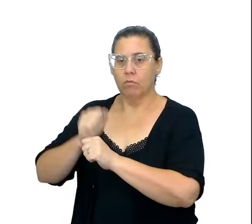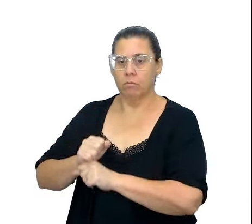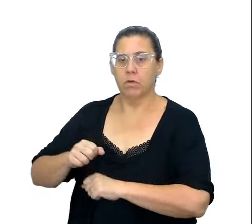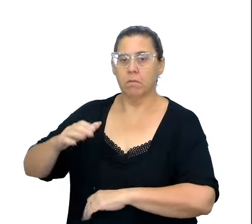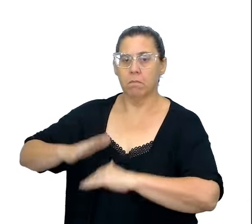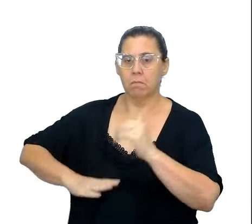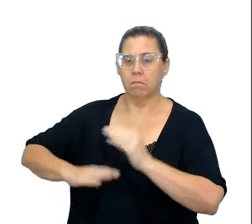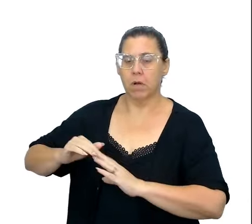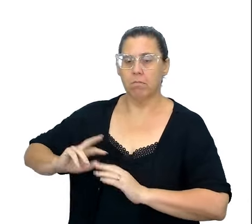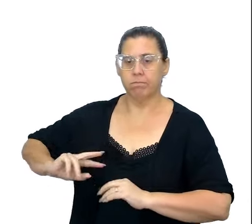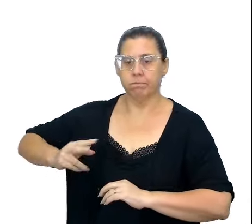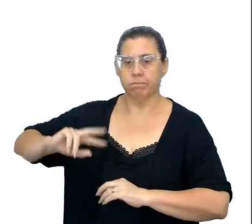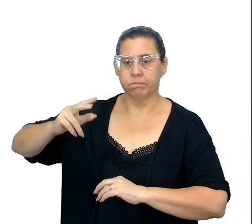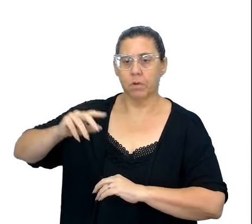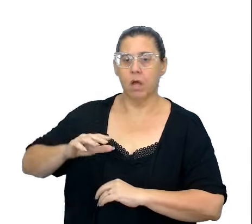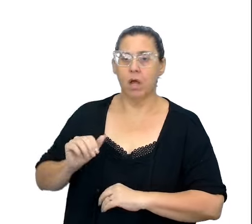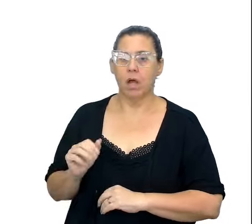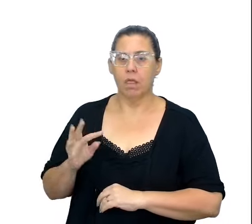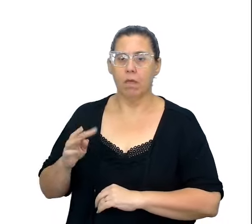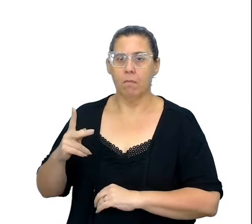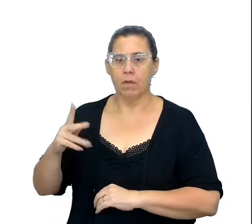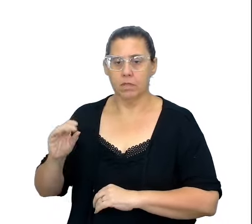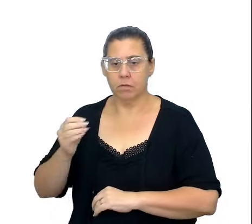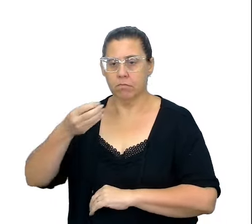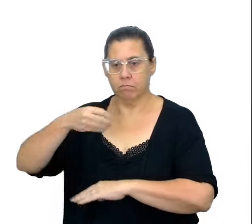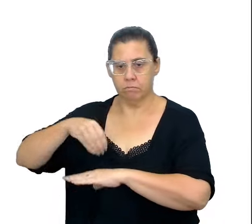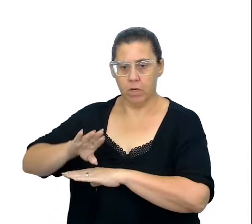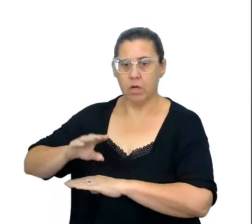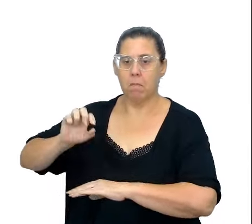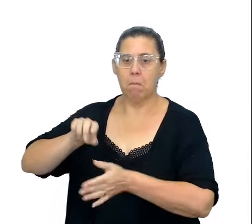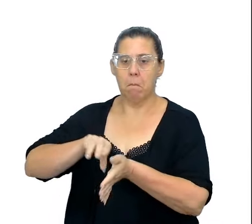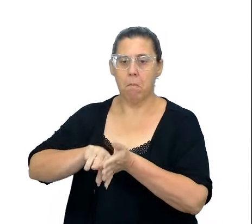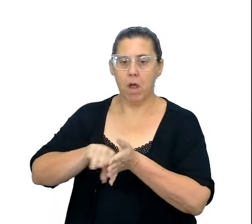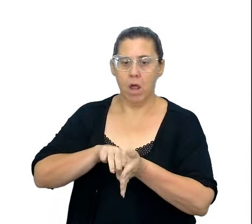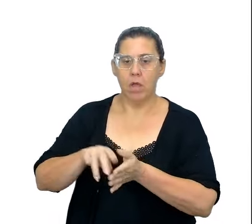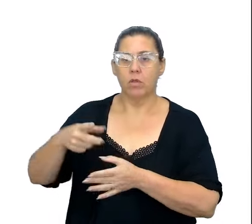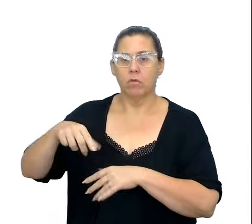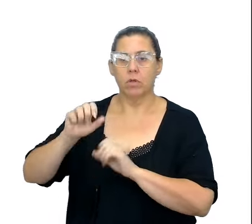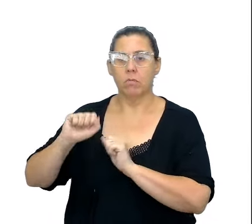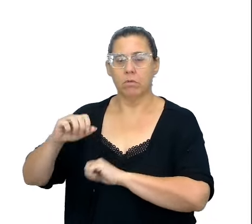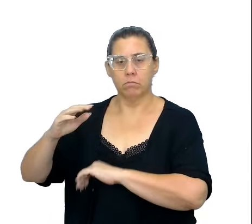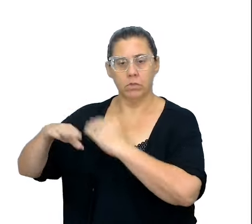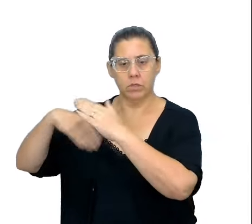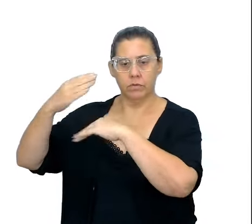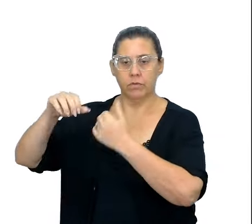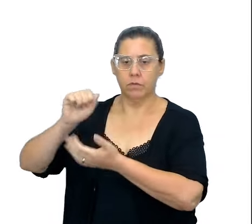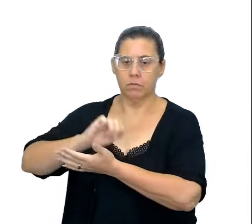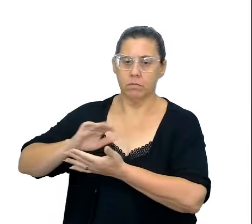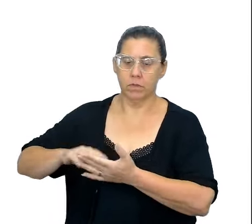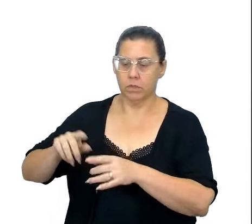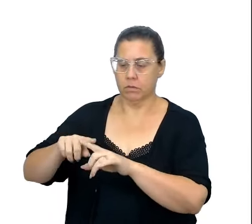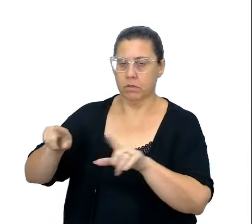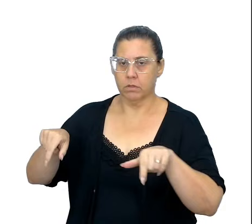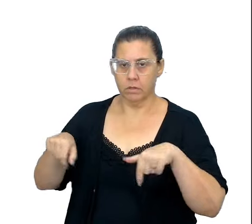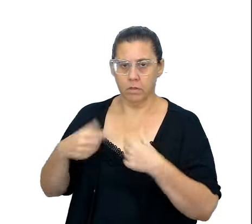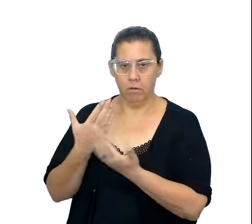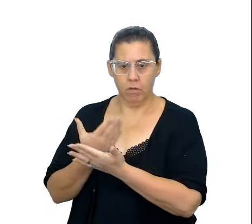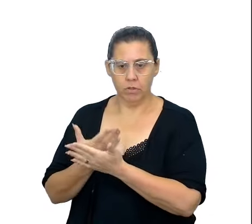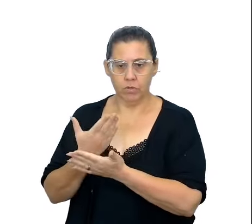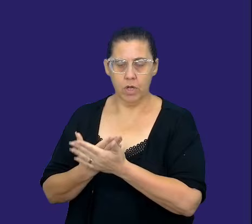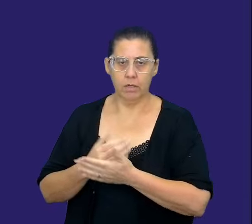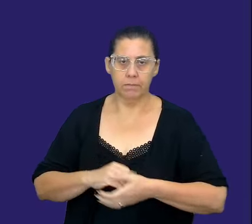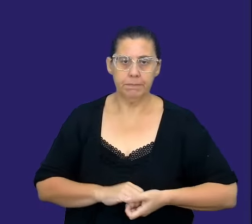na TPC, lá na escola, né, sugerindo metodologias para que vocês possam desenvolver as atividades de acordo com cada